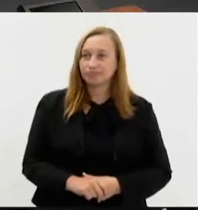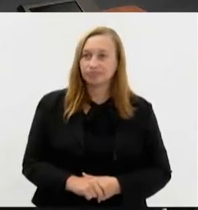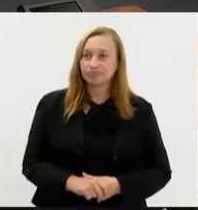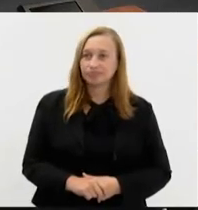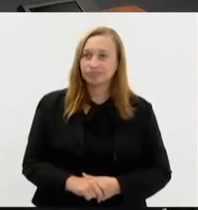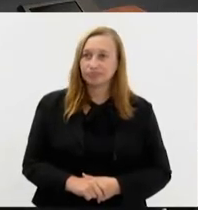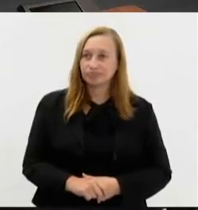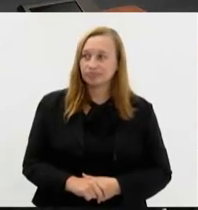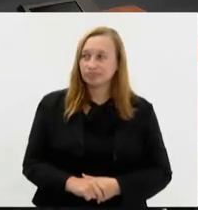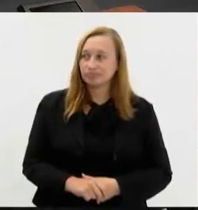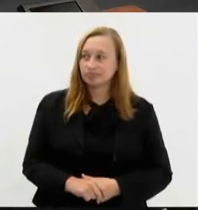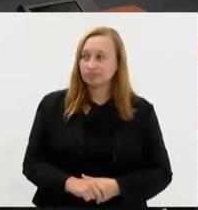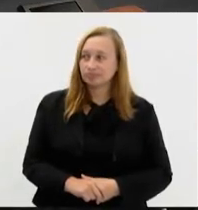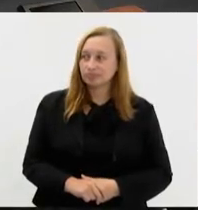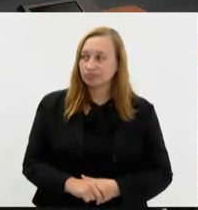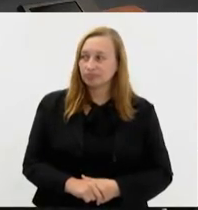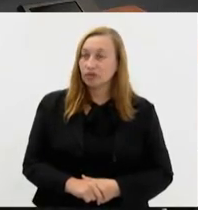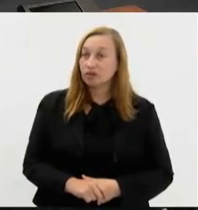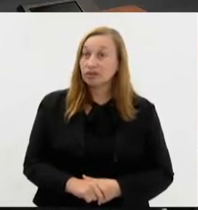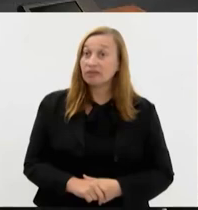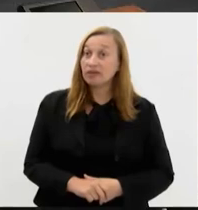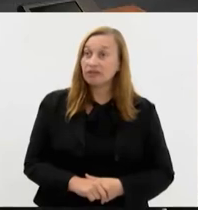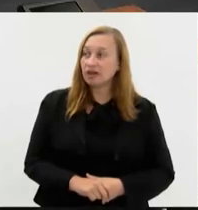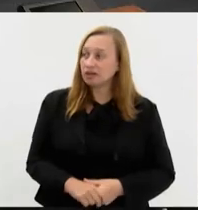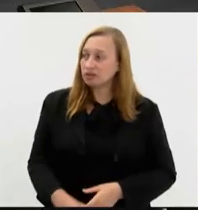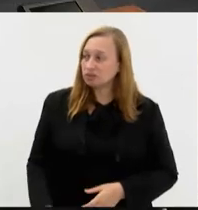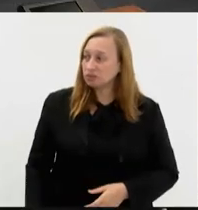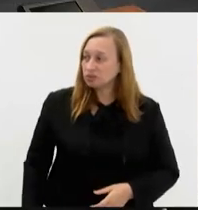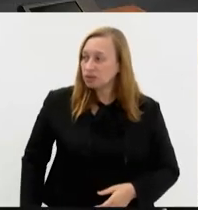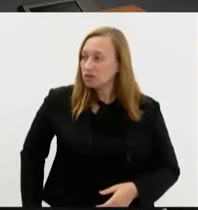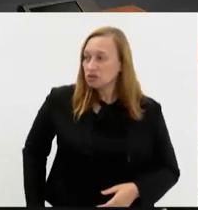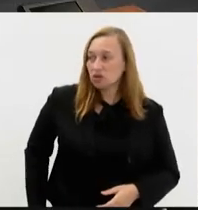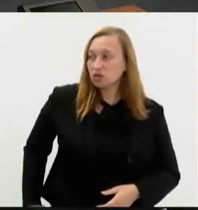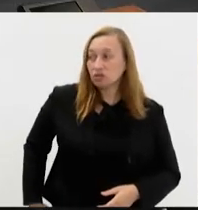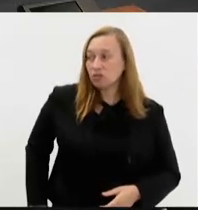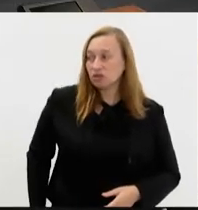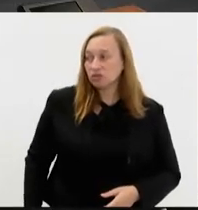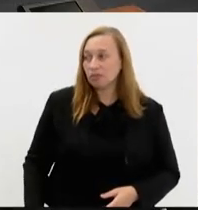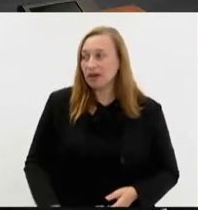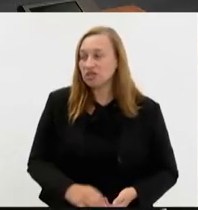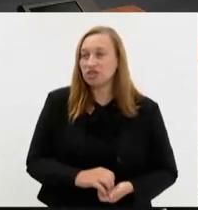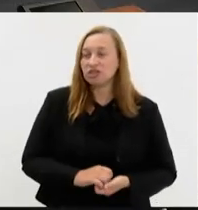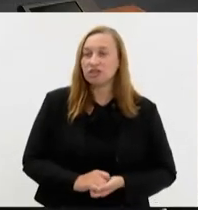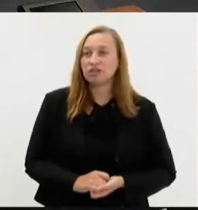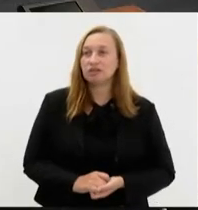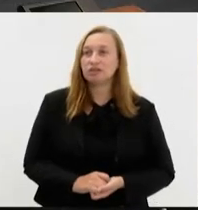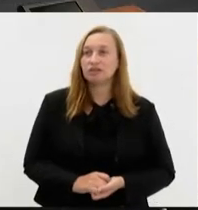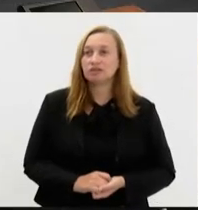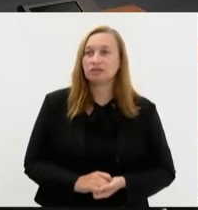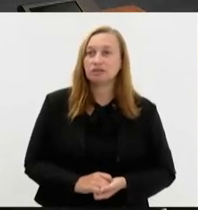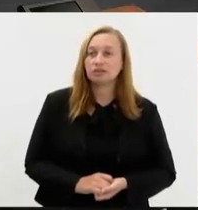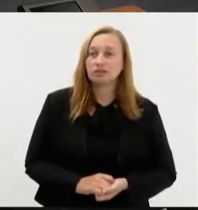verdade para receber também o seu certificado convido o Senor Alan